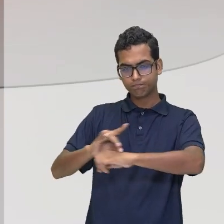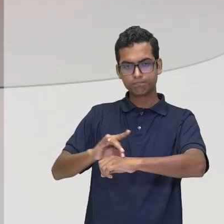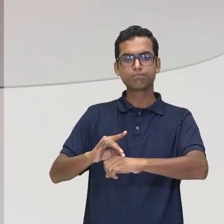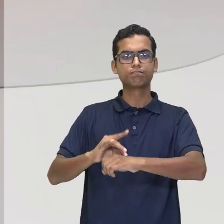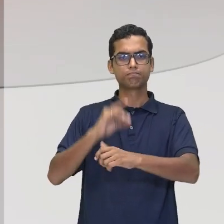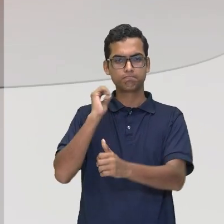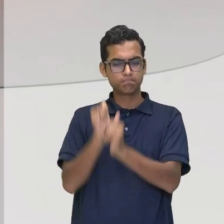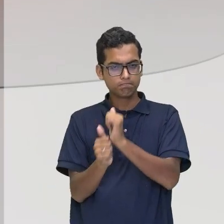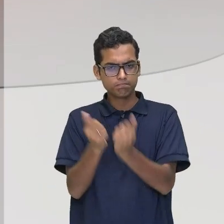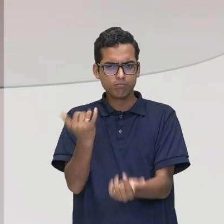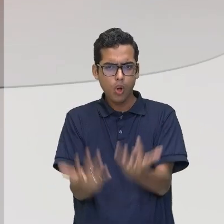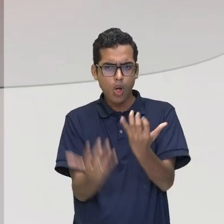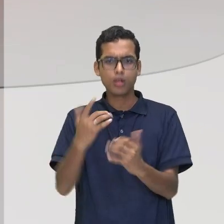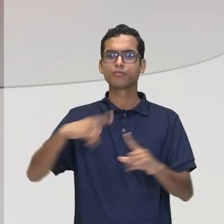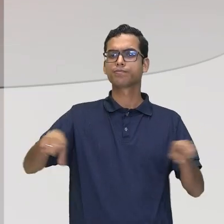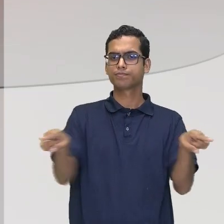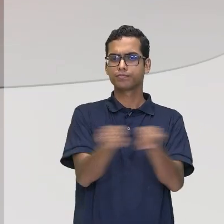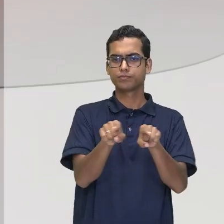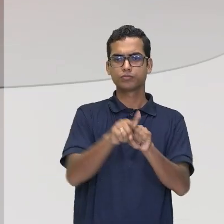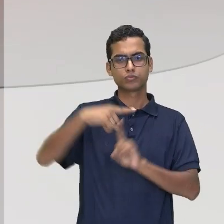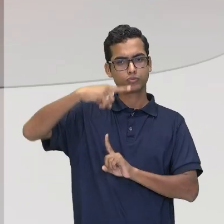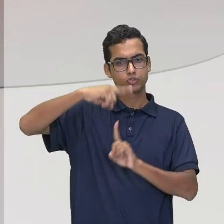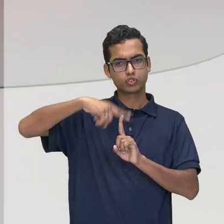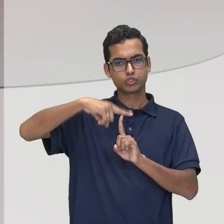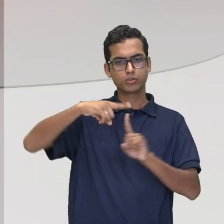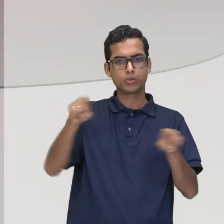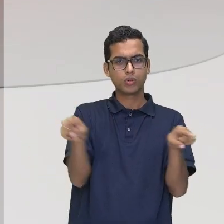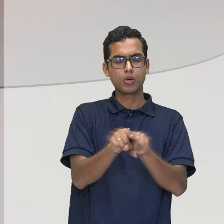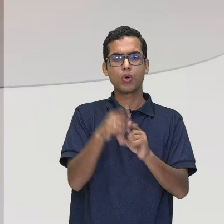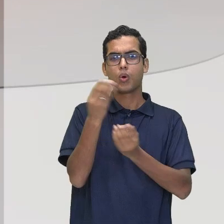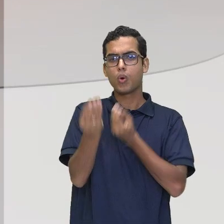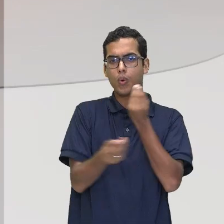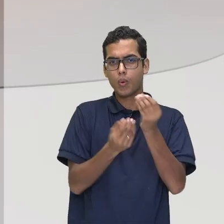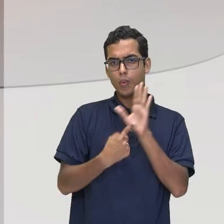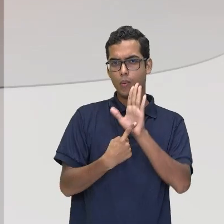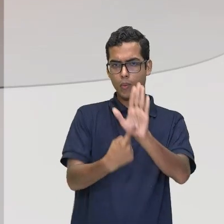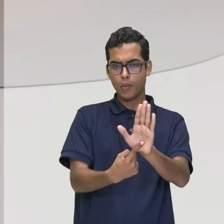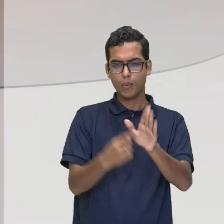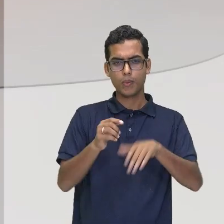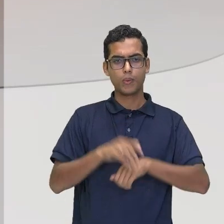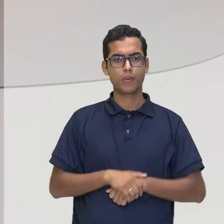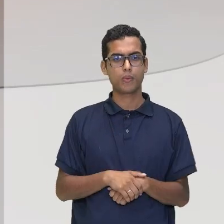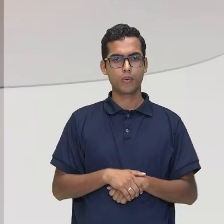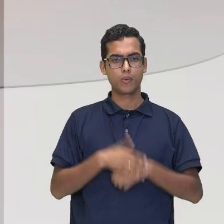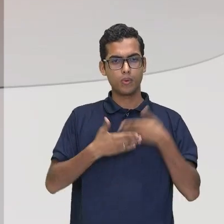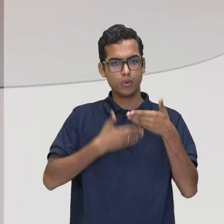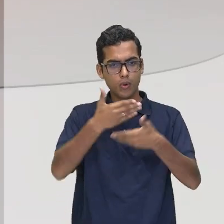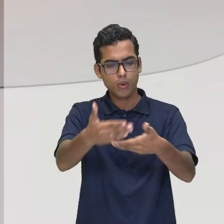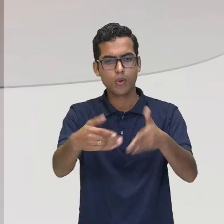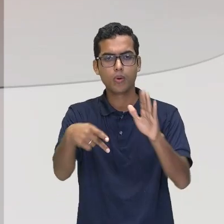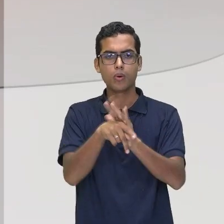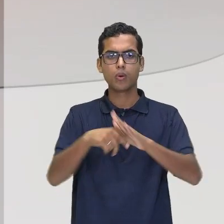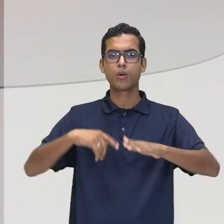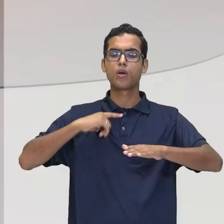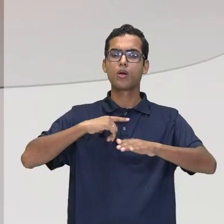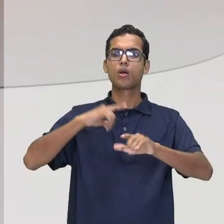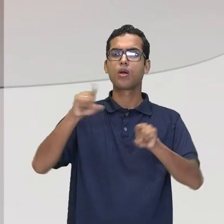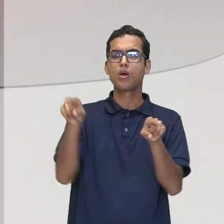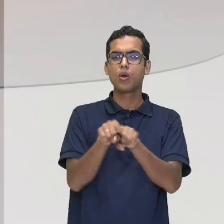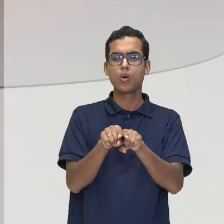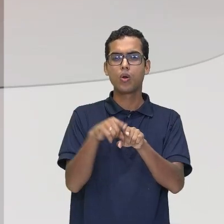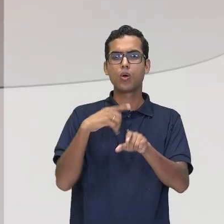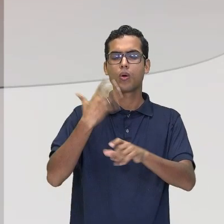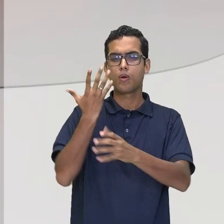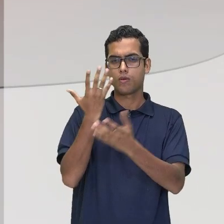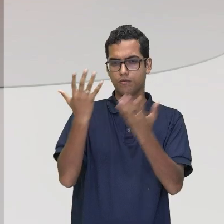tipo de combustível, só que no caso ele é formado a partir da fossilização da madeira, então é um pouquinho